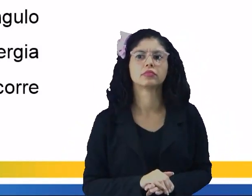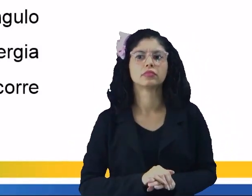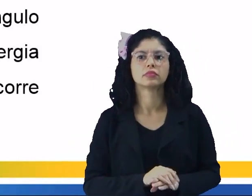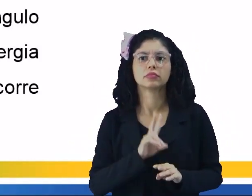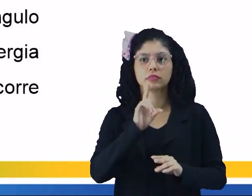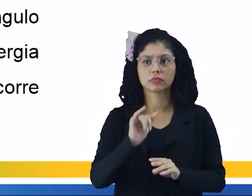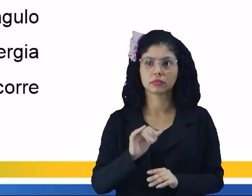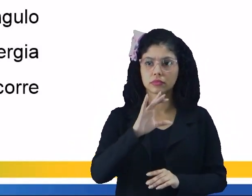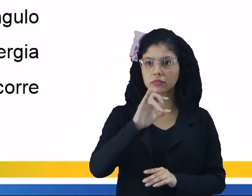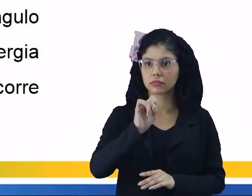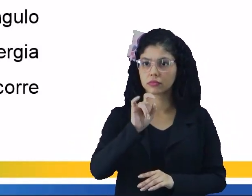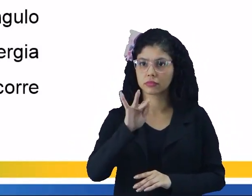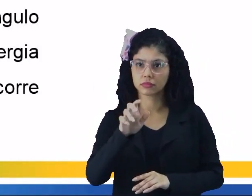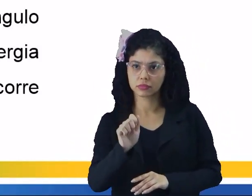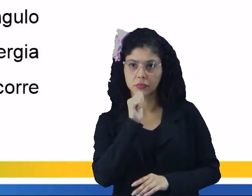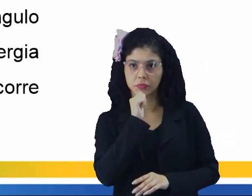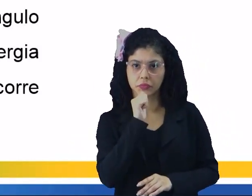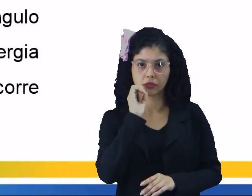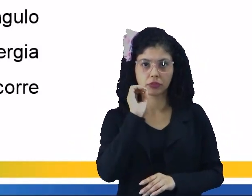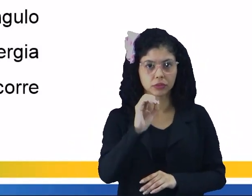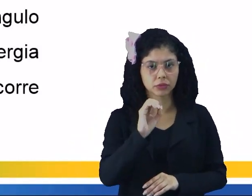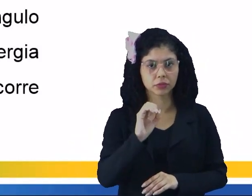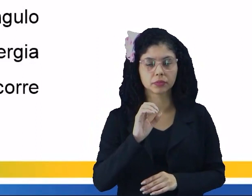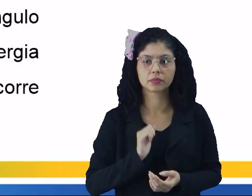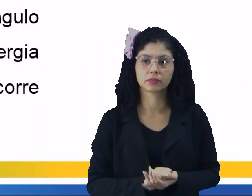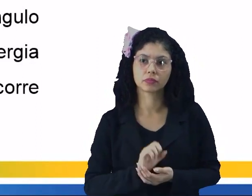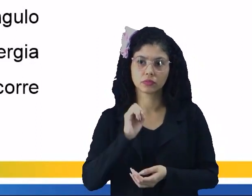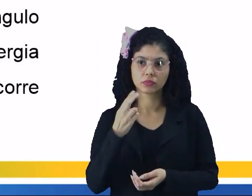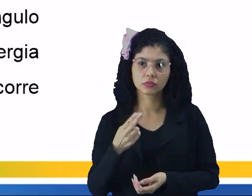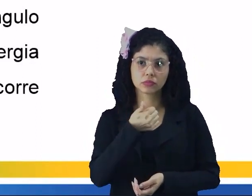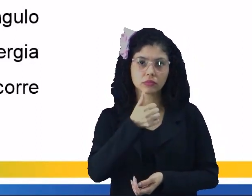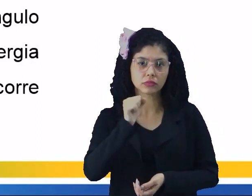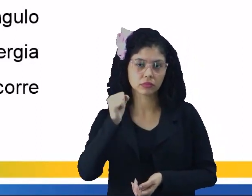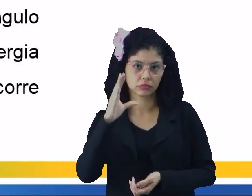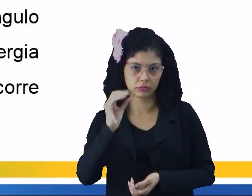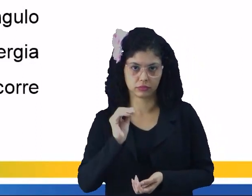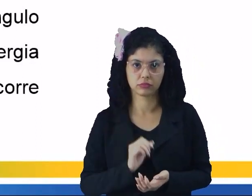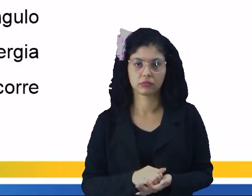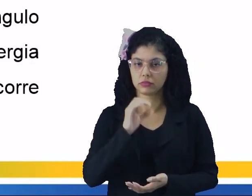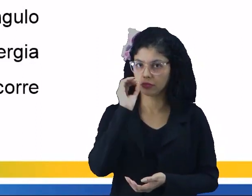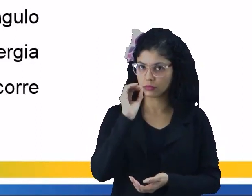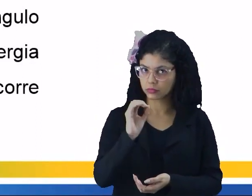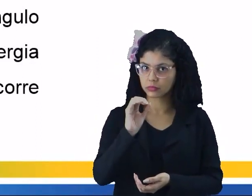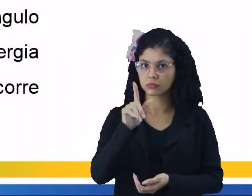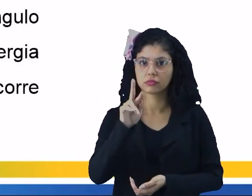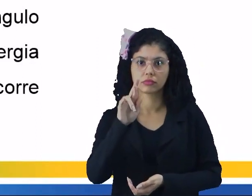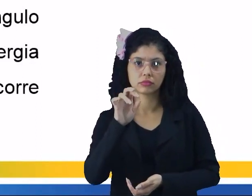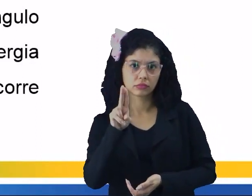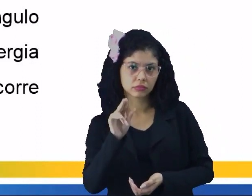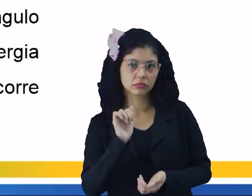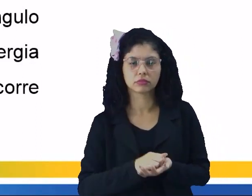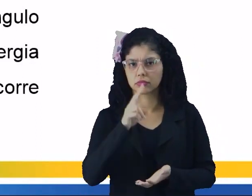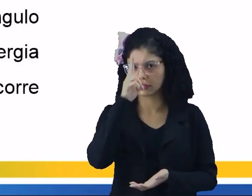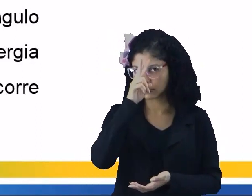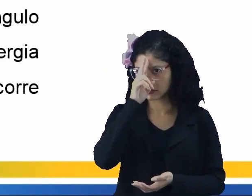o cosseno, né, do ângulo de 0 graus ou 180. Se for 0 graus, então lembre-se que cosseno de 0 é